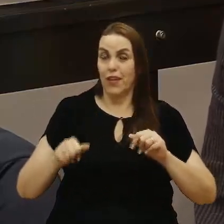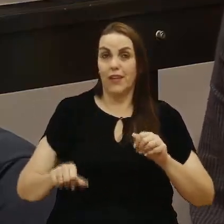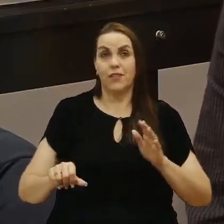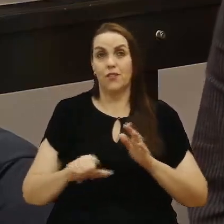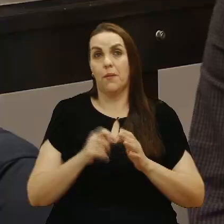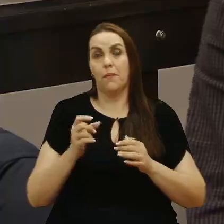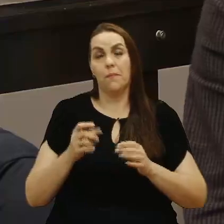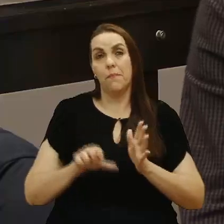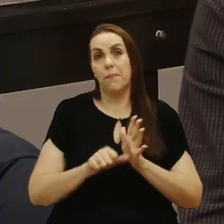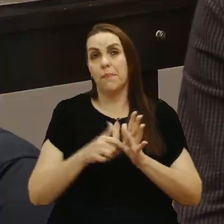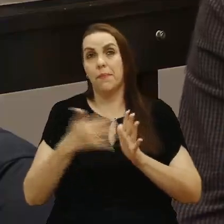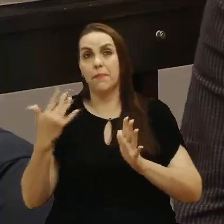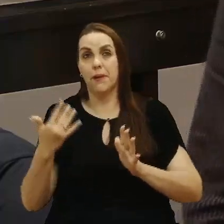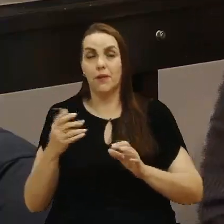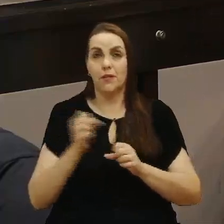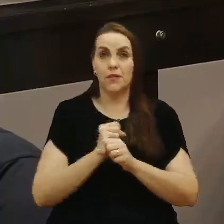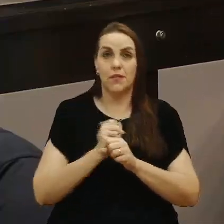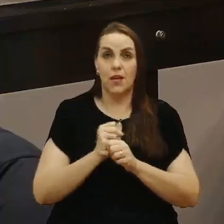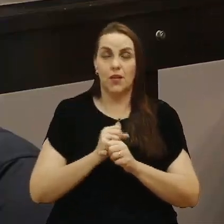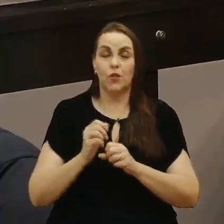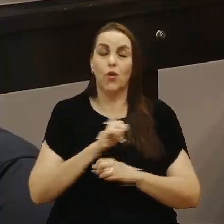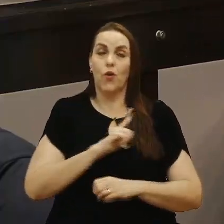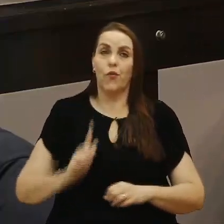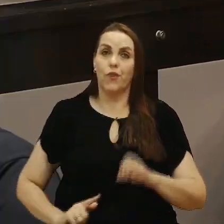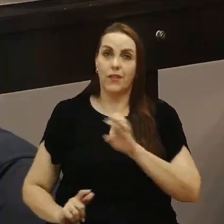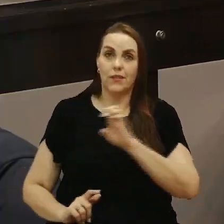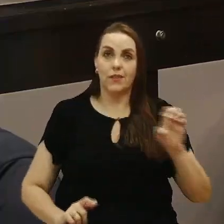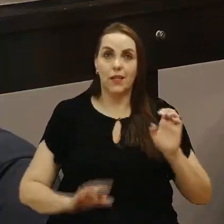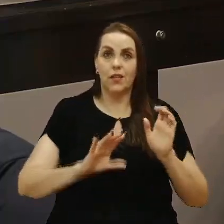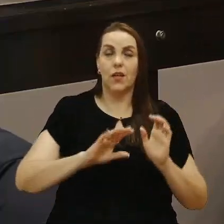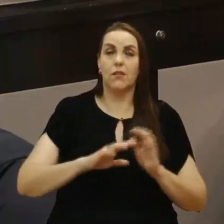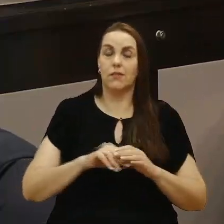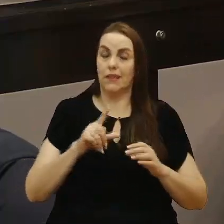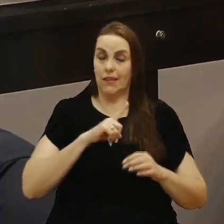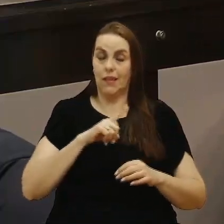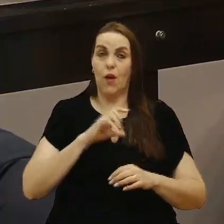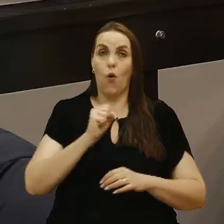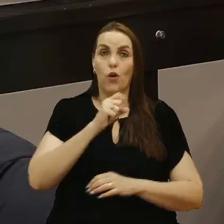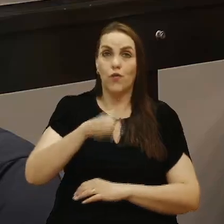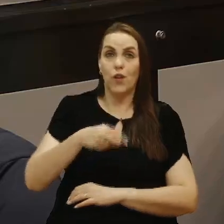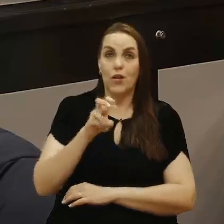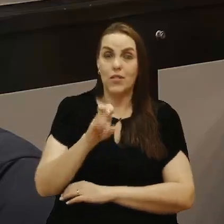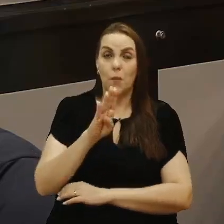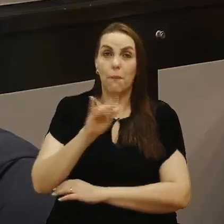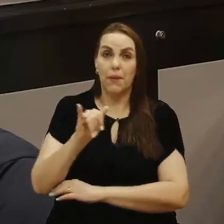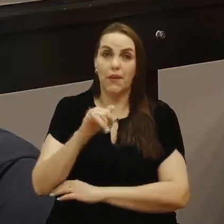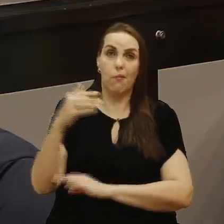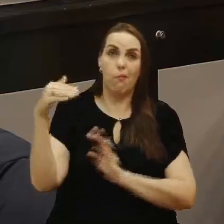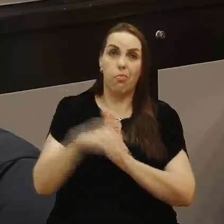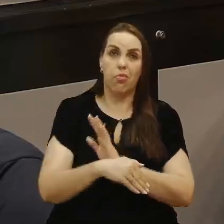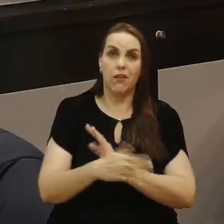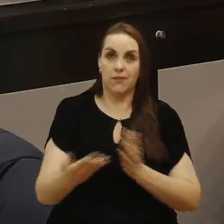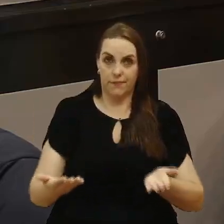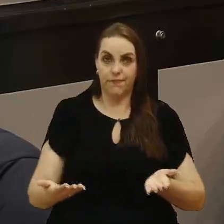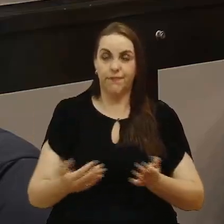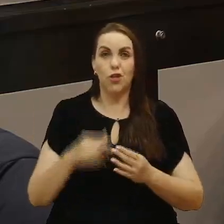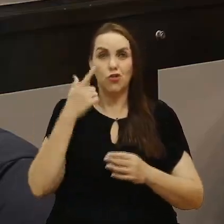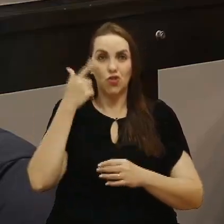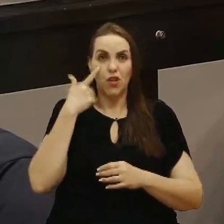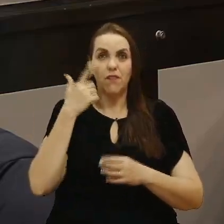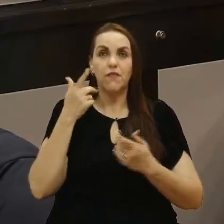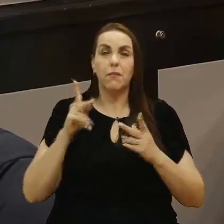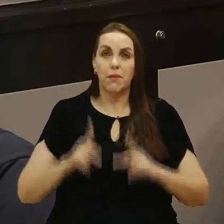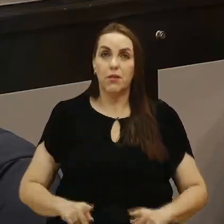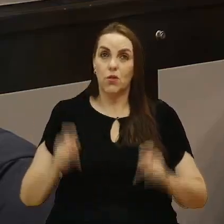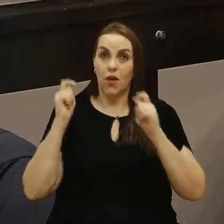governo de esquerda, onde teve um rombo de 18,5 bilhões, né? Então não adianta a população. Eu já fui em manifestação do pessoal dos Correios aqui na